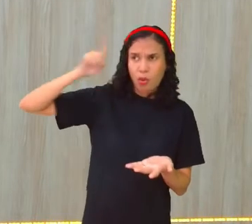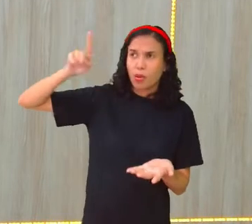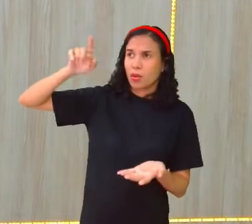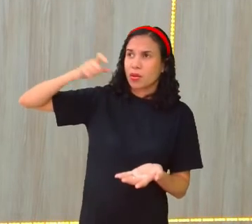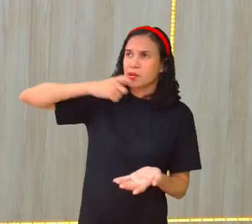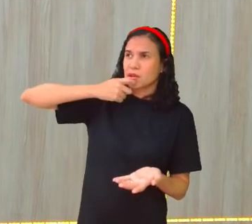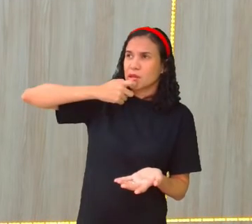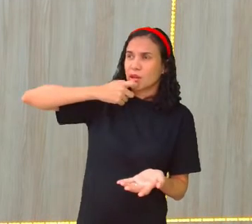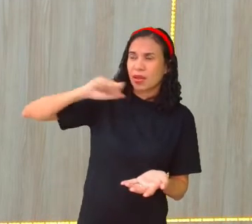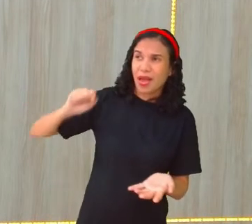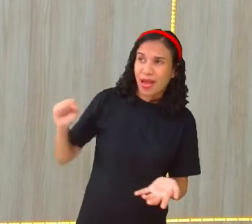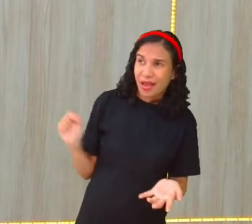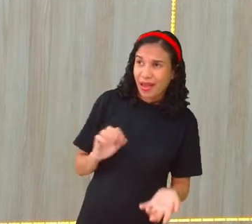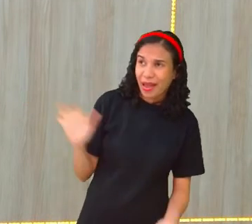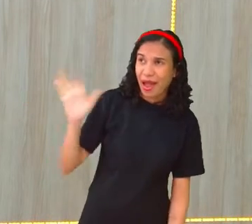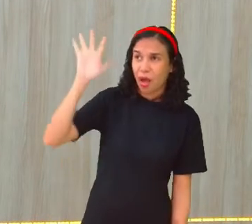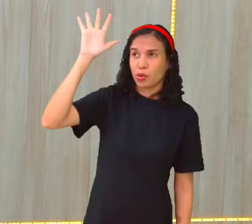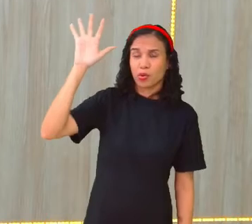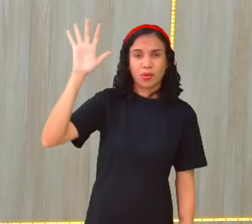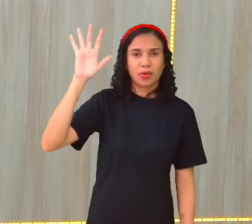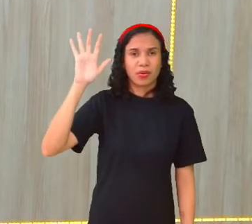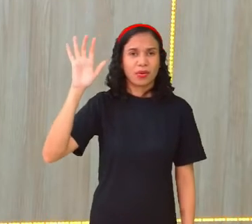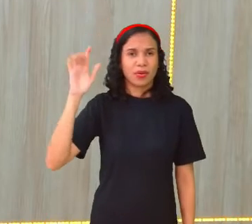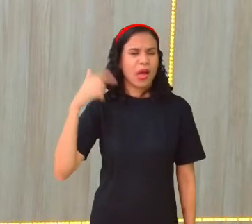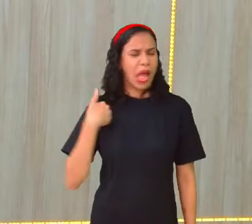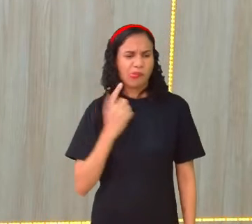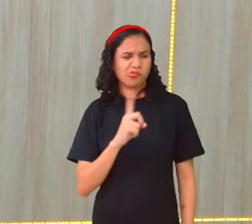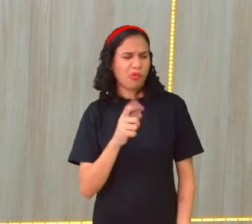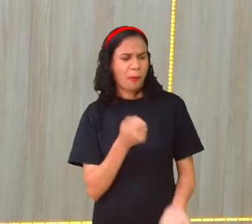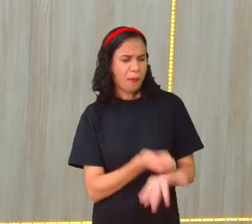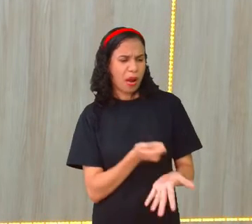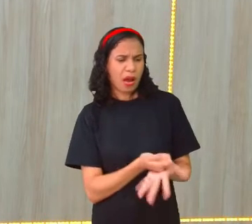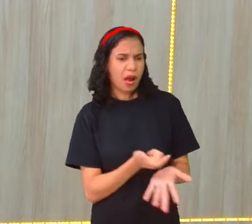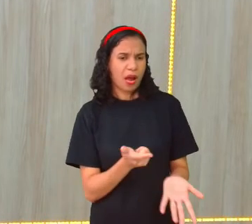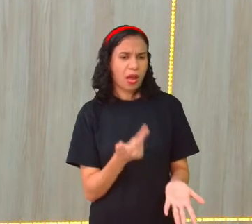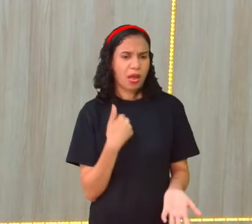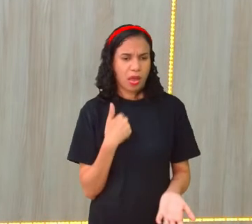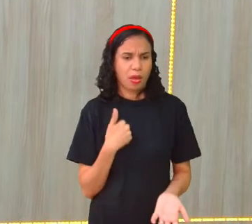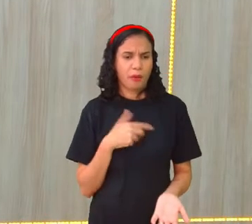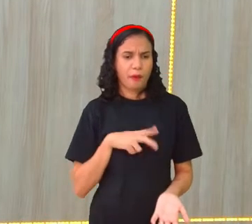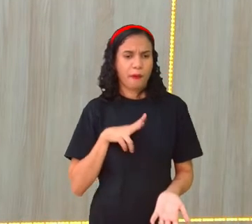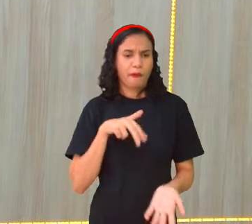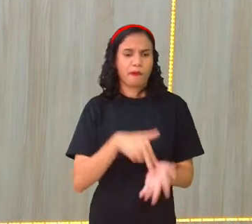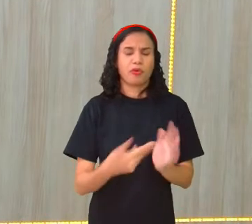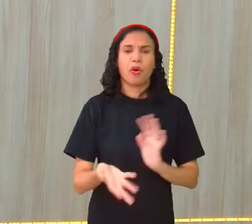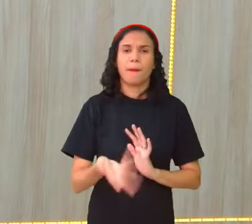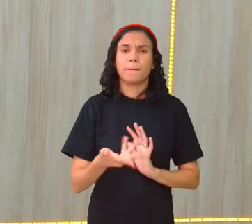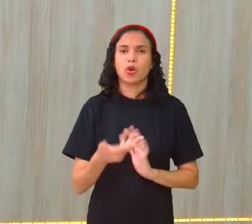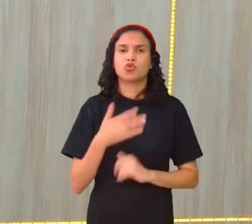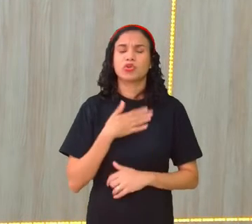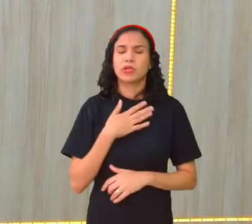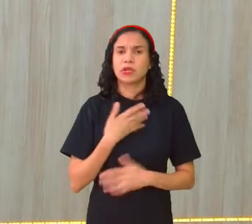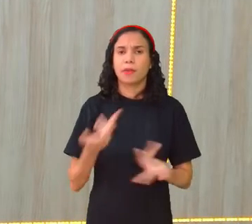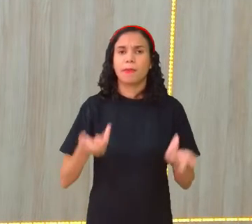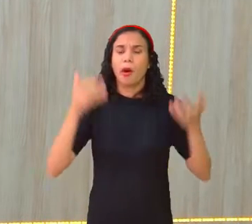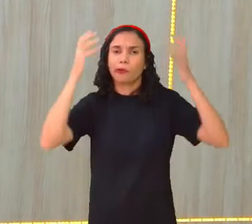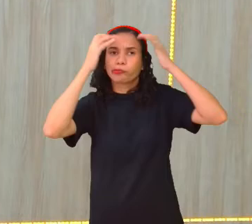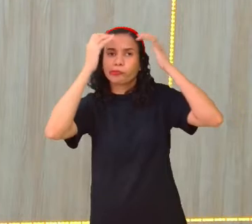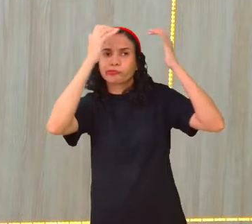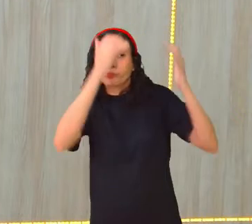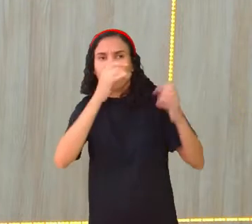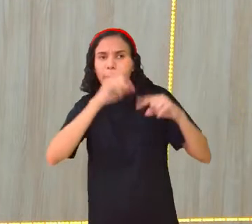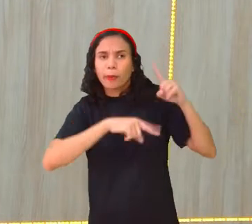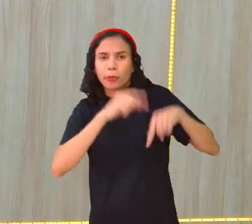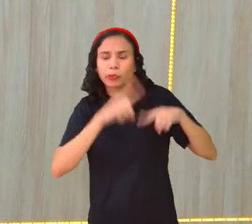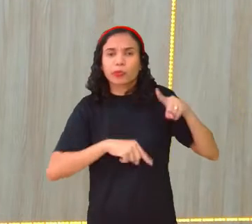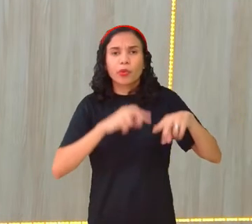país, caríssimo, eu não vou pagar isso tudo, né? Eu posso eu mesmo produzir o meu próprio chapéu aqui. Então, isso